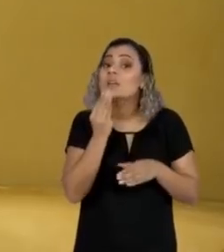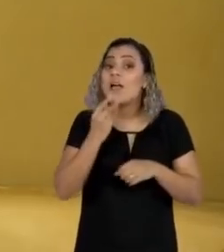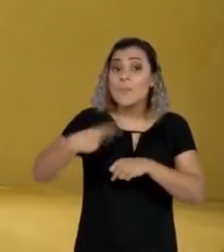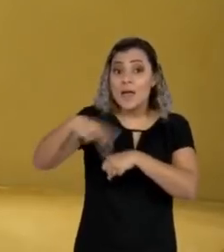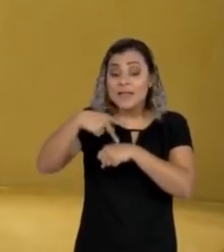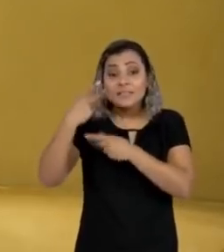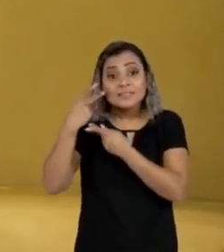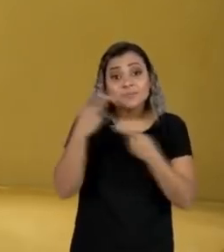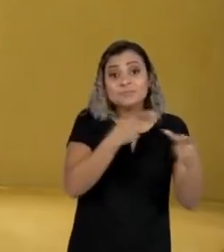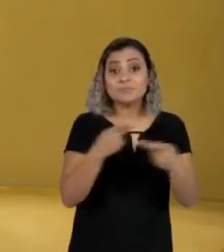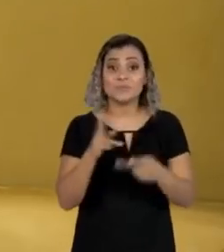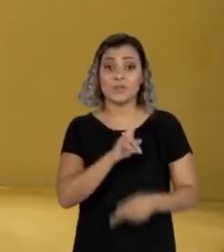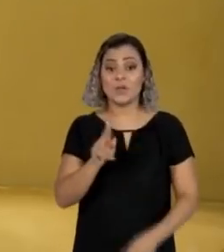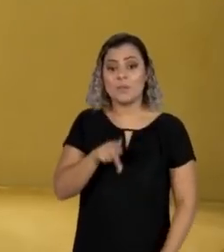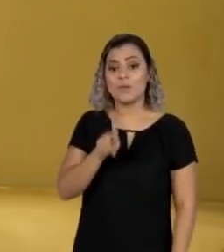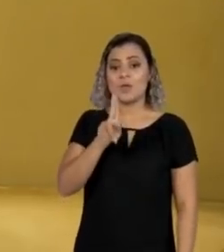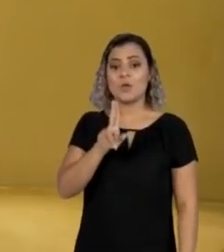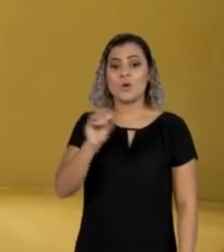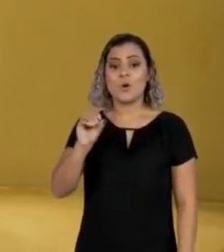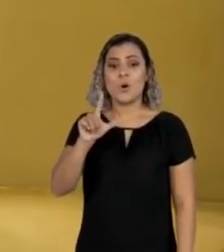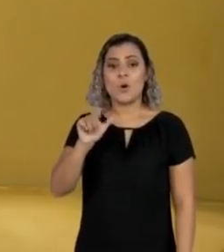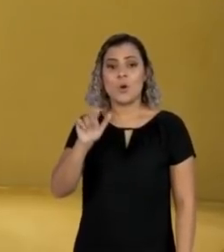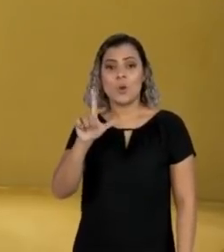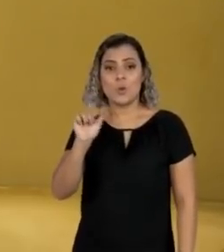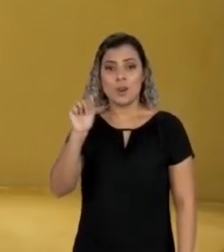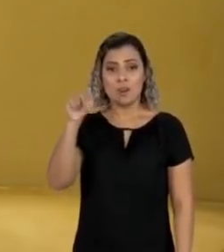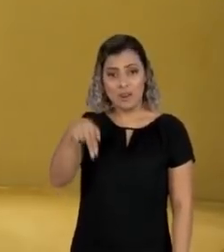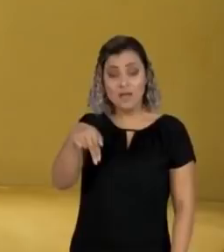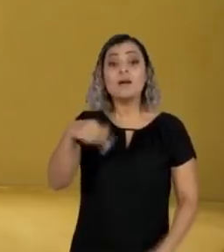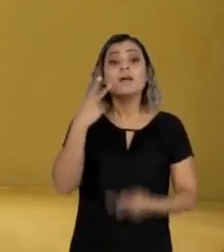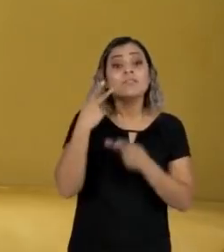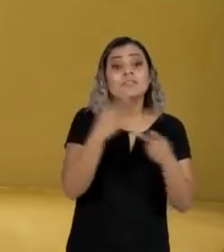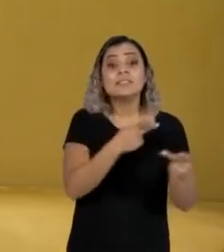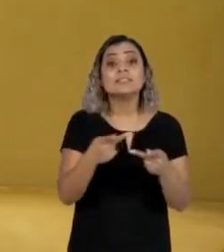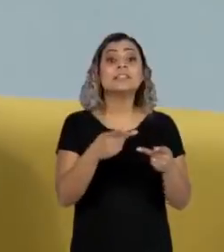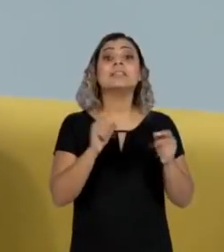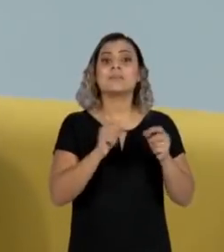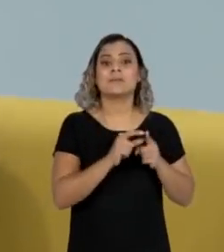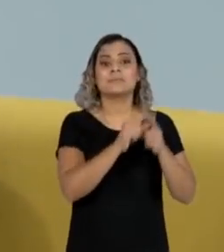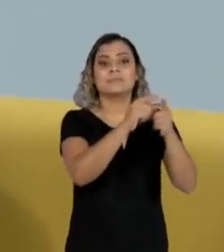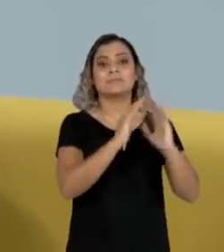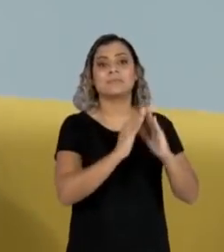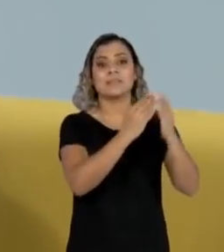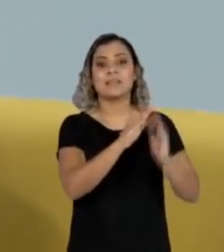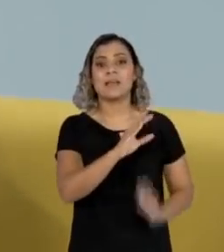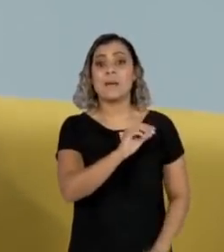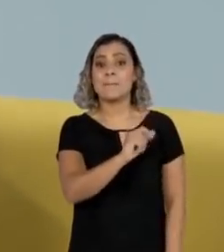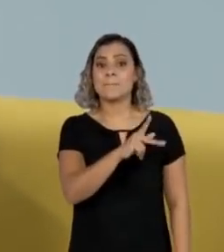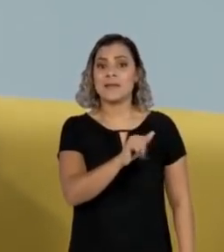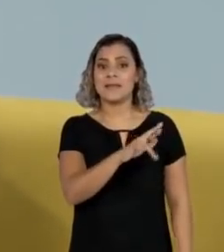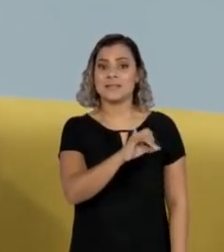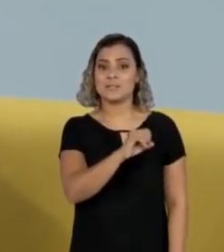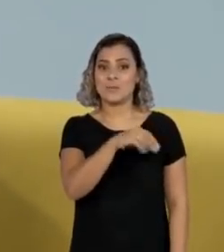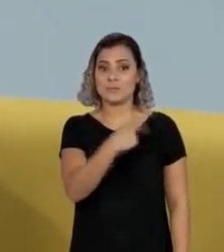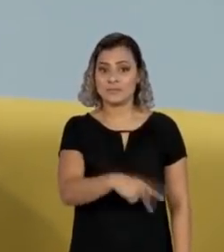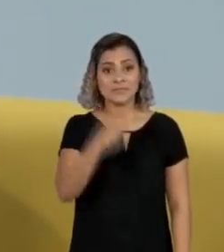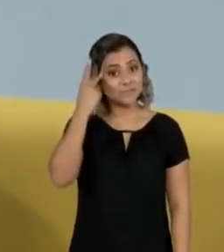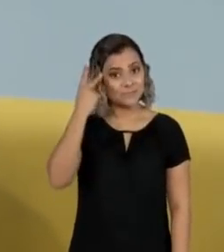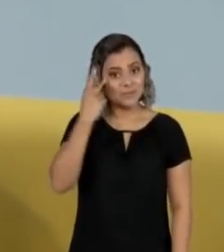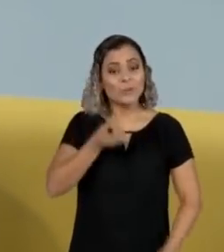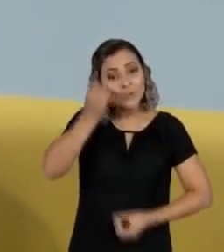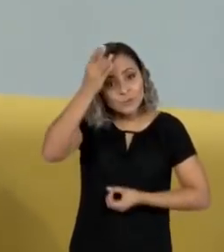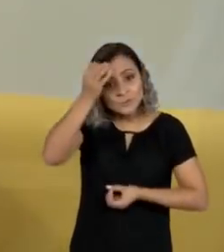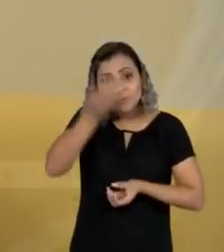leva essa experiência para crianças da comunidade de Paraisópolis. JC1 Cultura de Informação